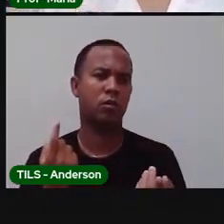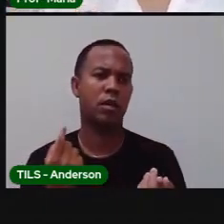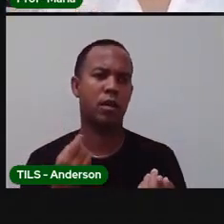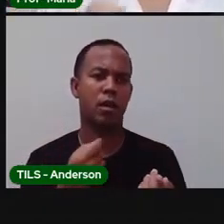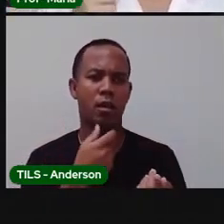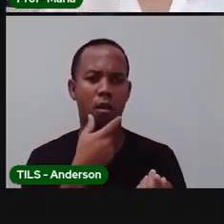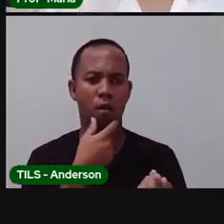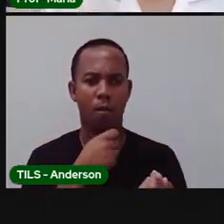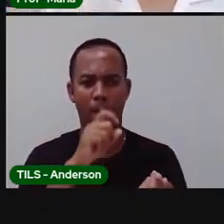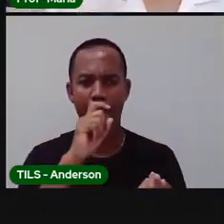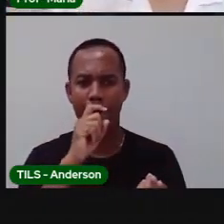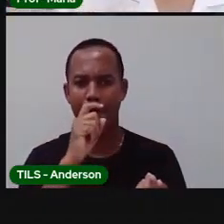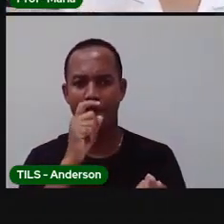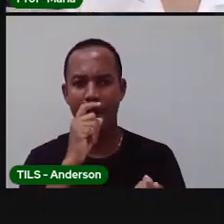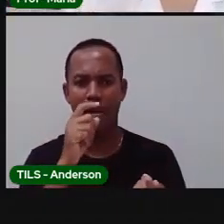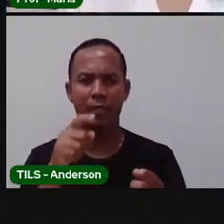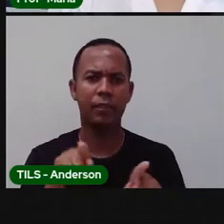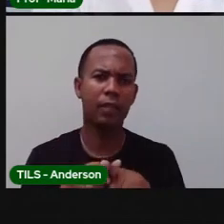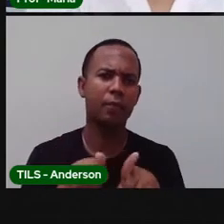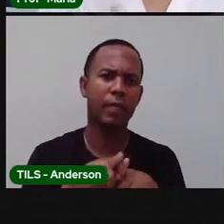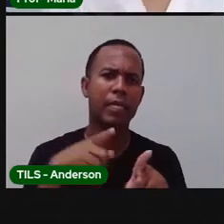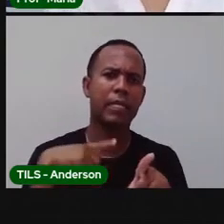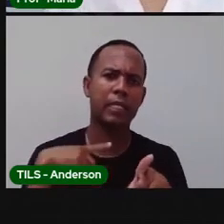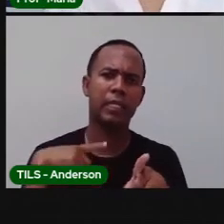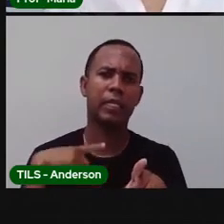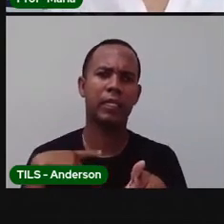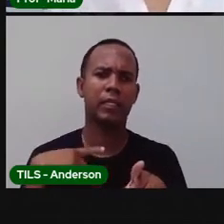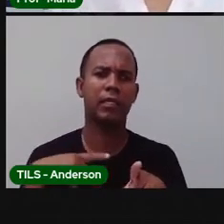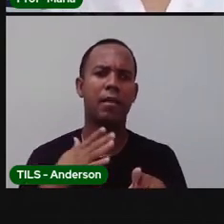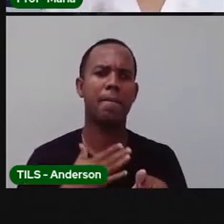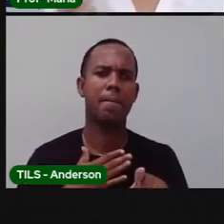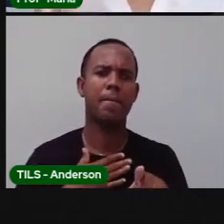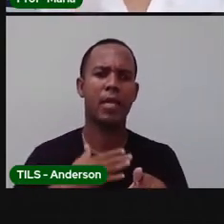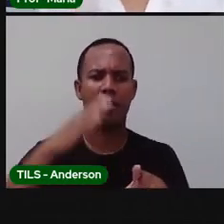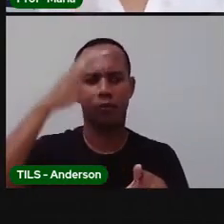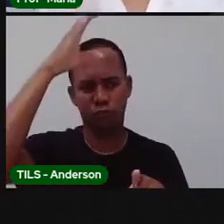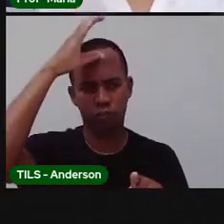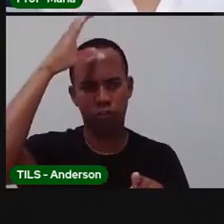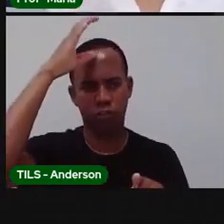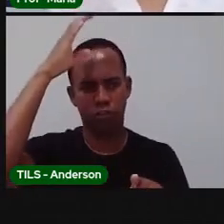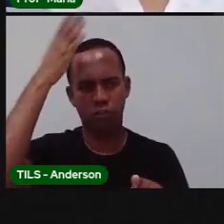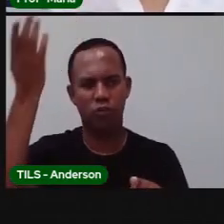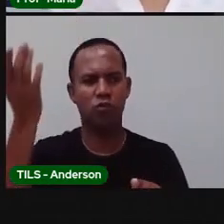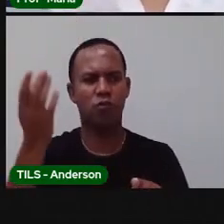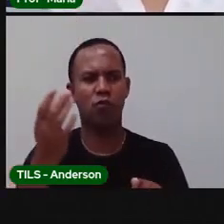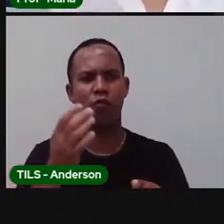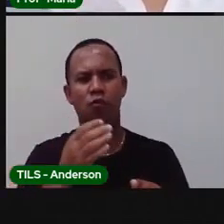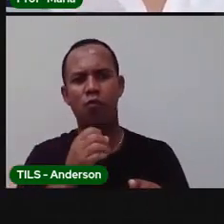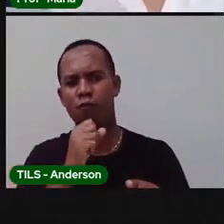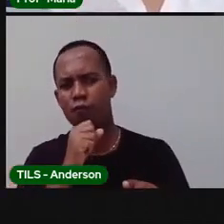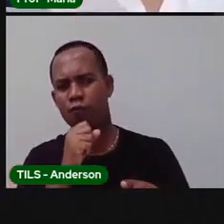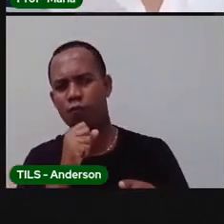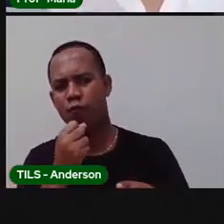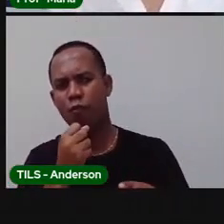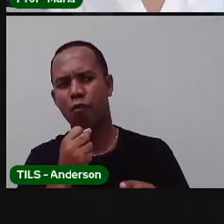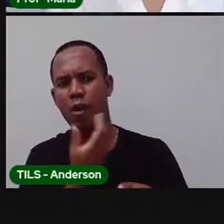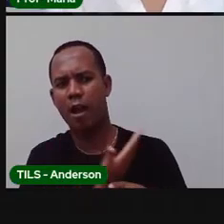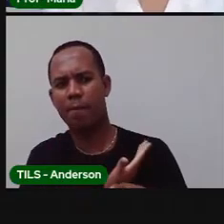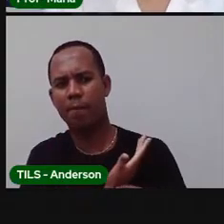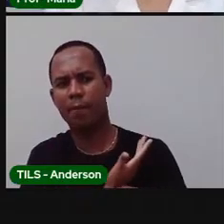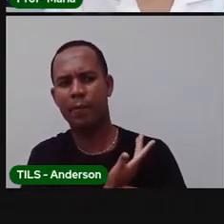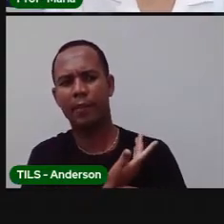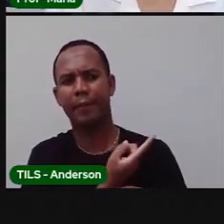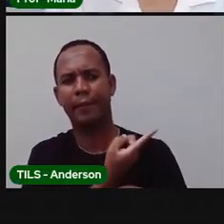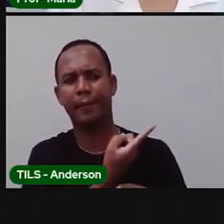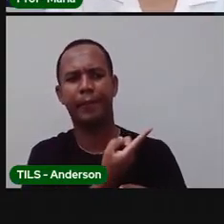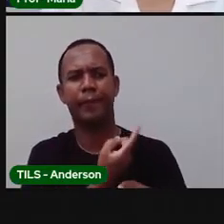aí é um trabalho bacana, gente. Olha, o meu tio faz isso, o meu avô, o meu vizinho, entendeu? Então, assim,